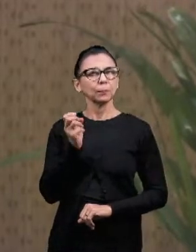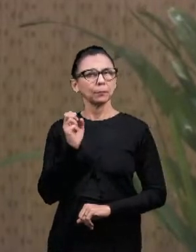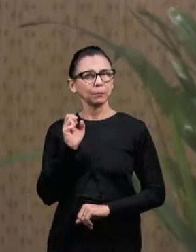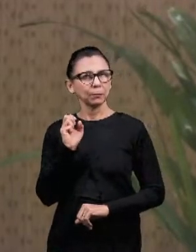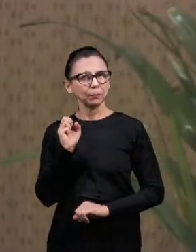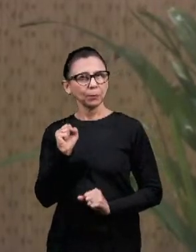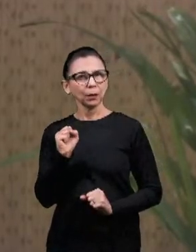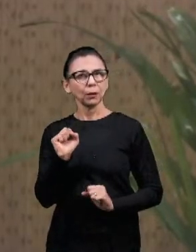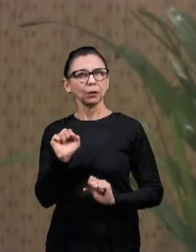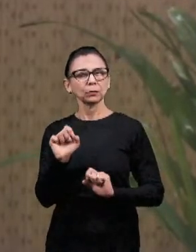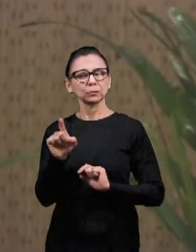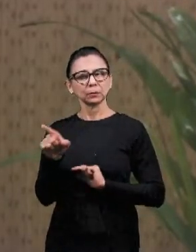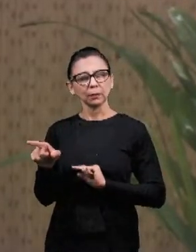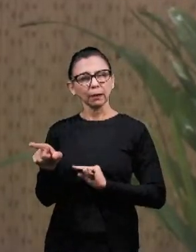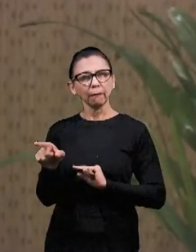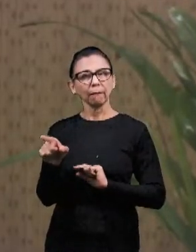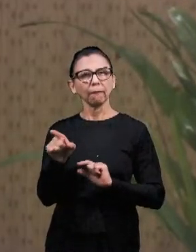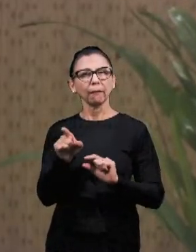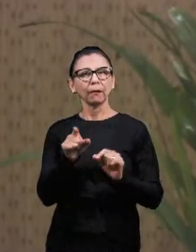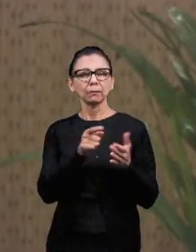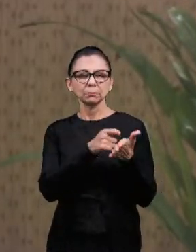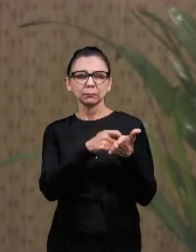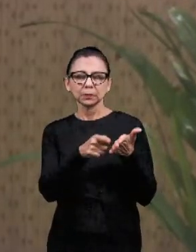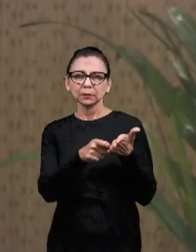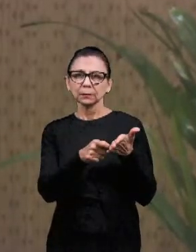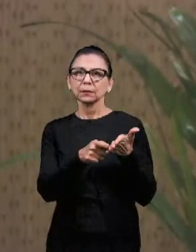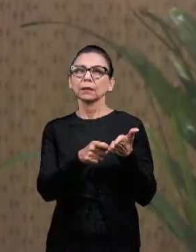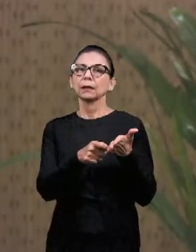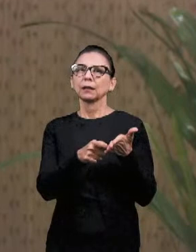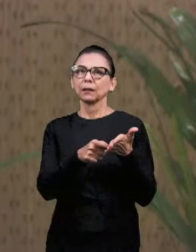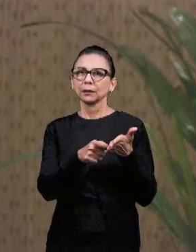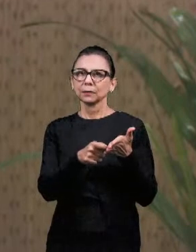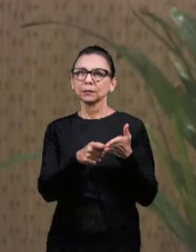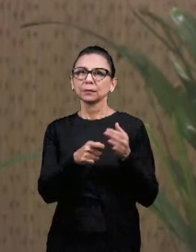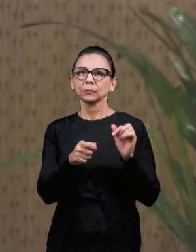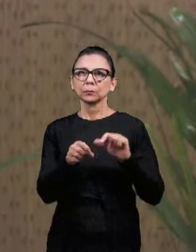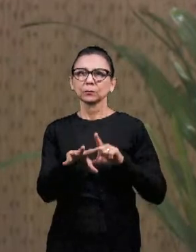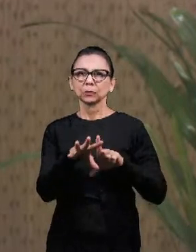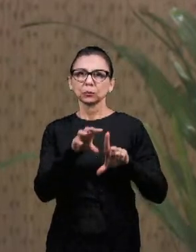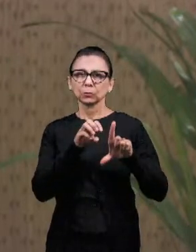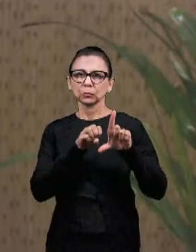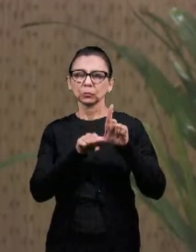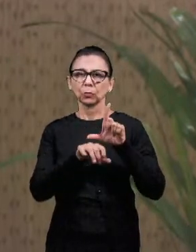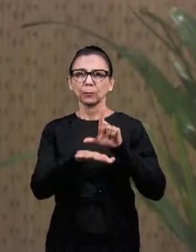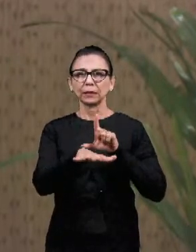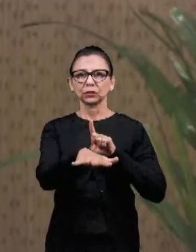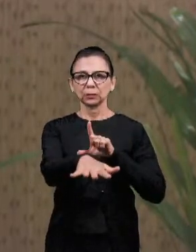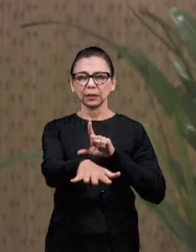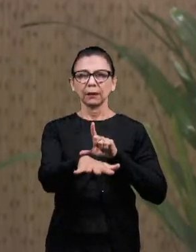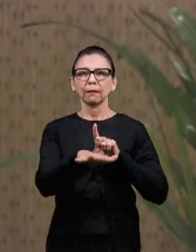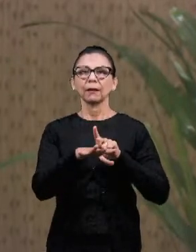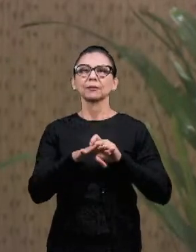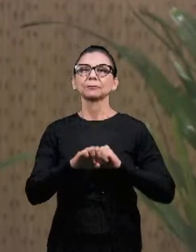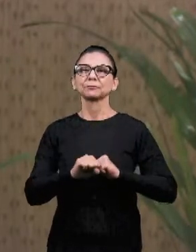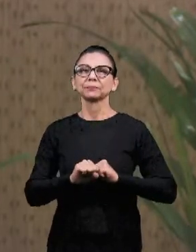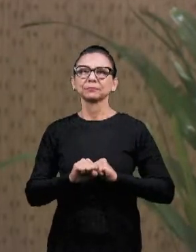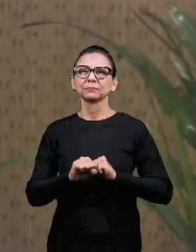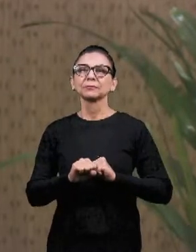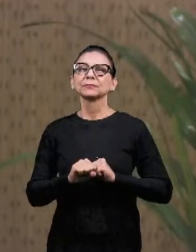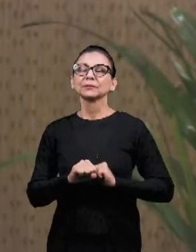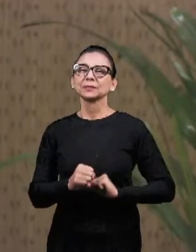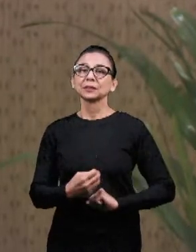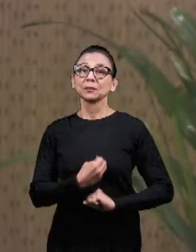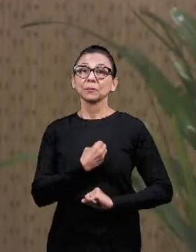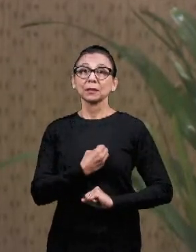deixar lá o lembrete, né? Você pode compartilhar com outros irmãos da igreja para que você participe também desse seminário, que